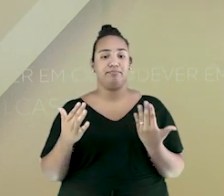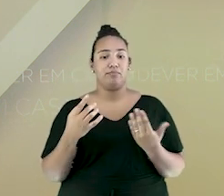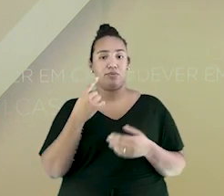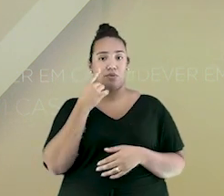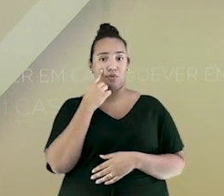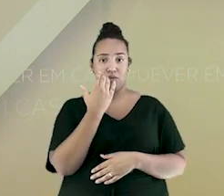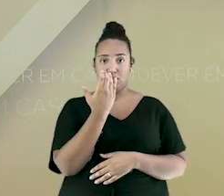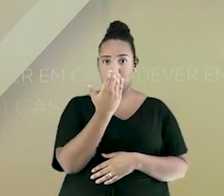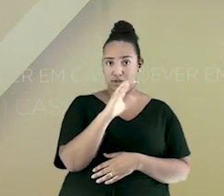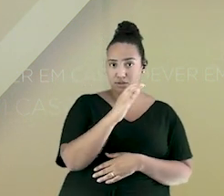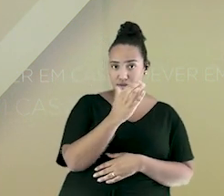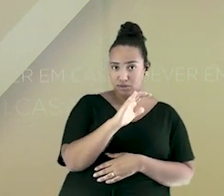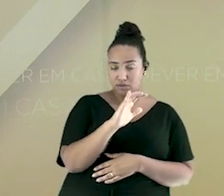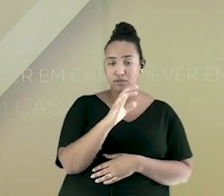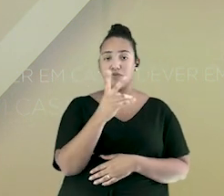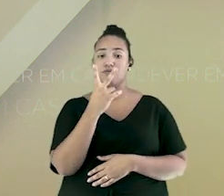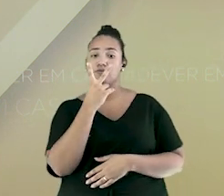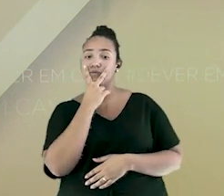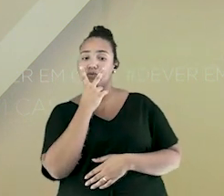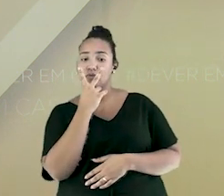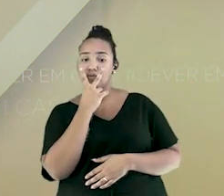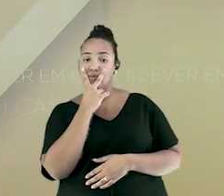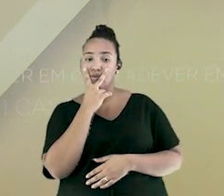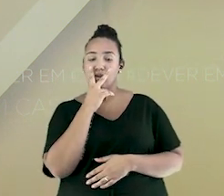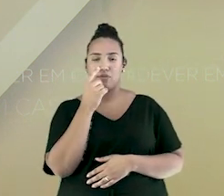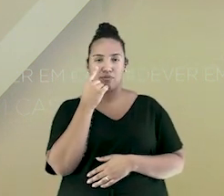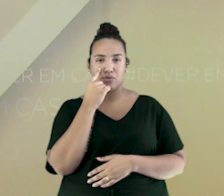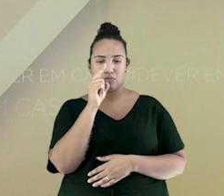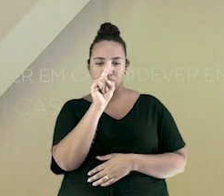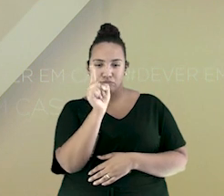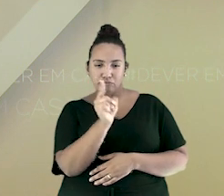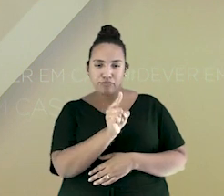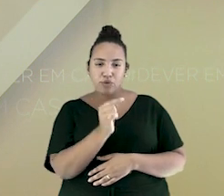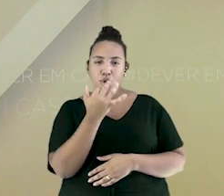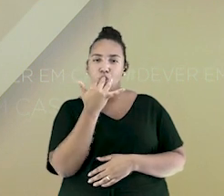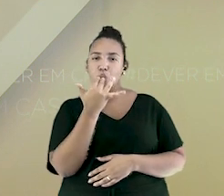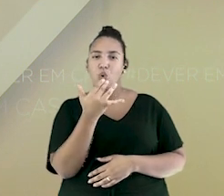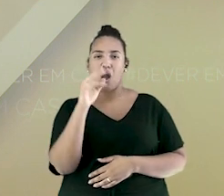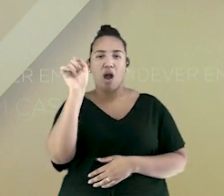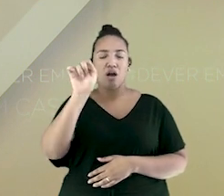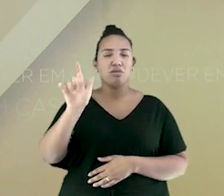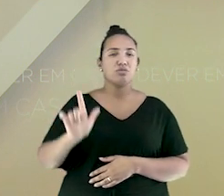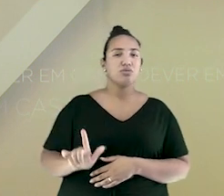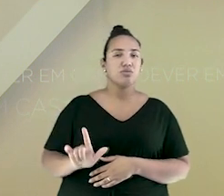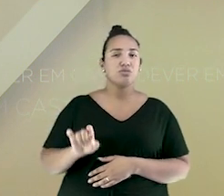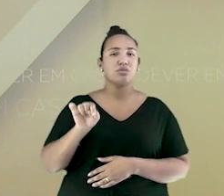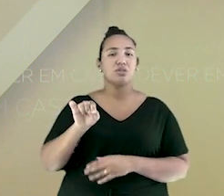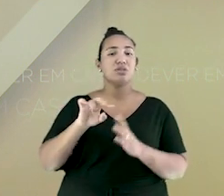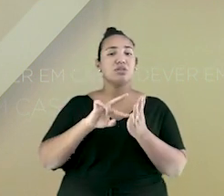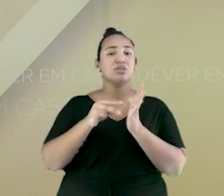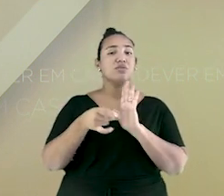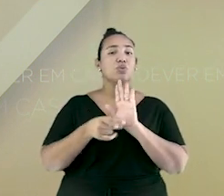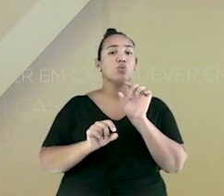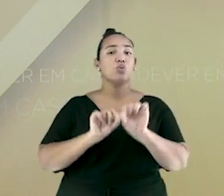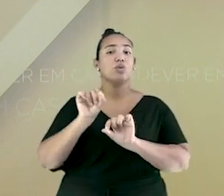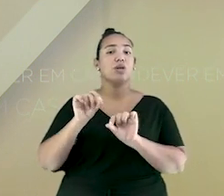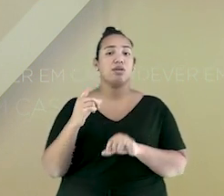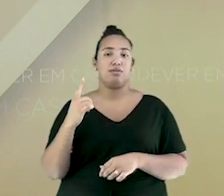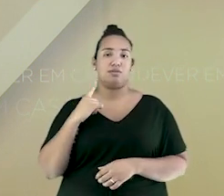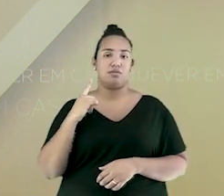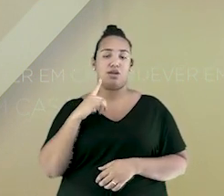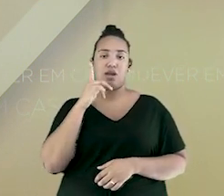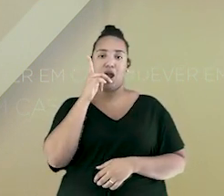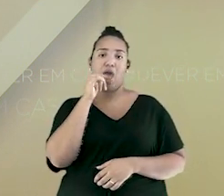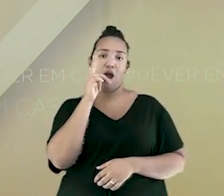que entre Cariacica e Vitória há uma cor azul, certo? Essa cor indica a presença de